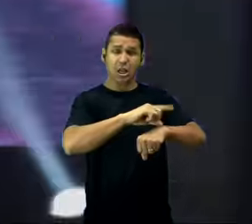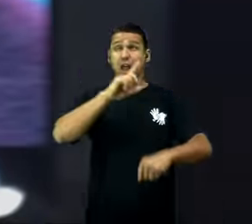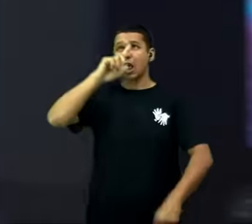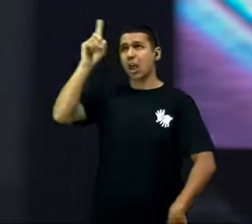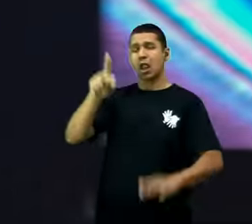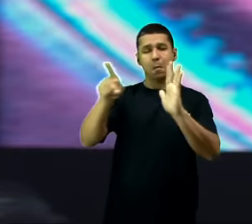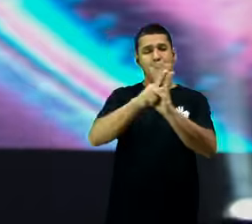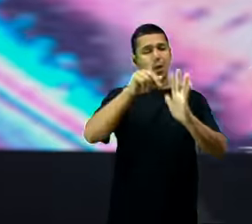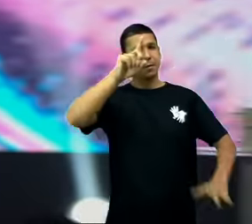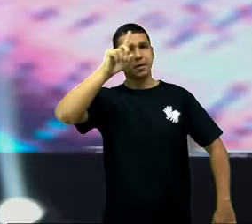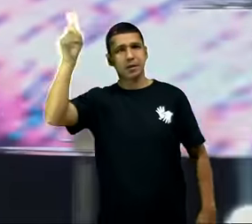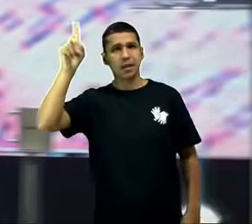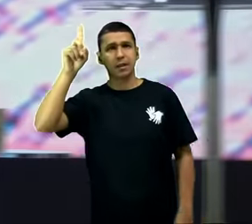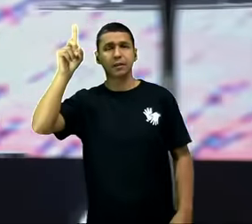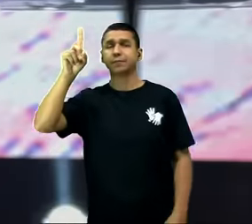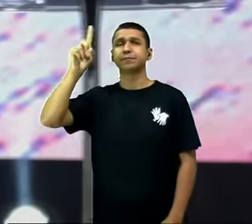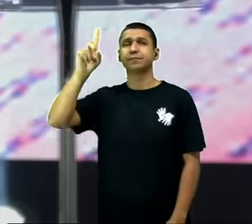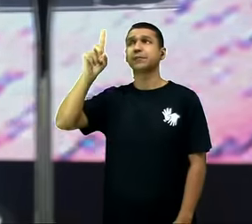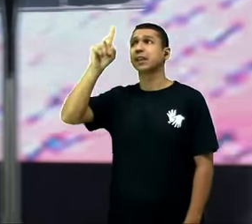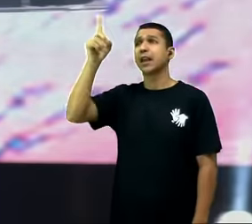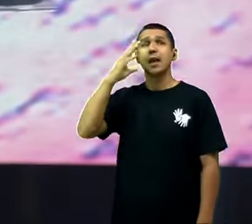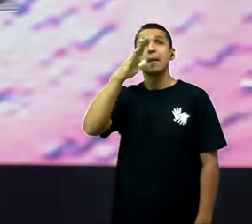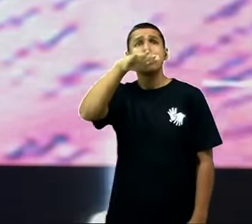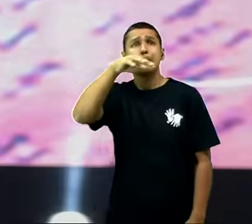dizendo: dá-me o teu coração.